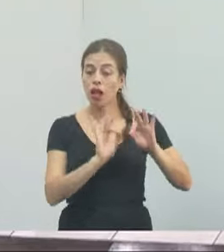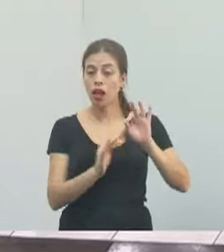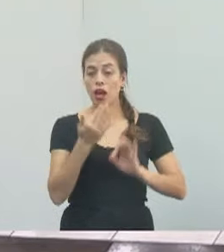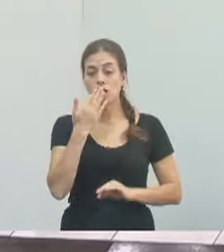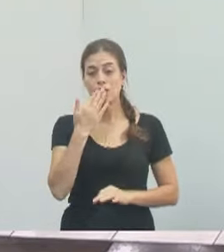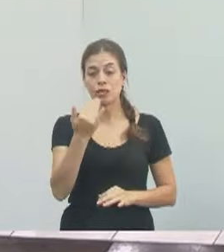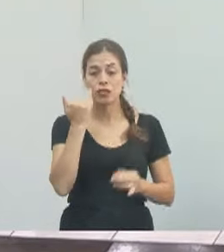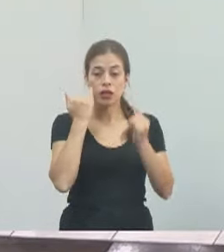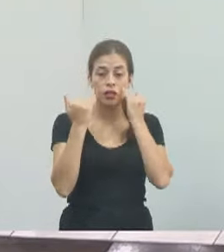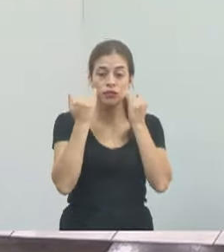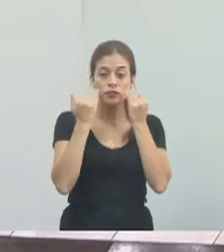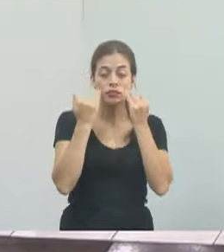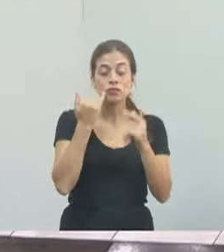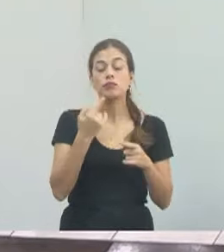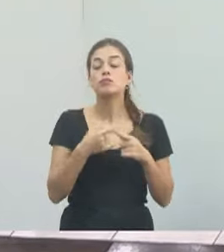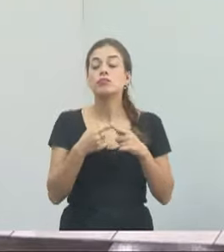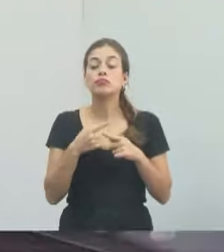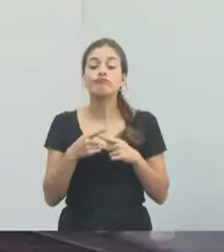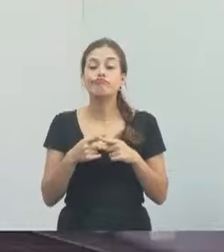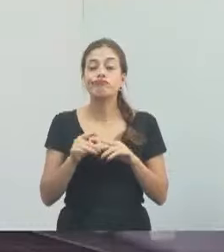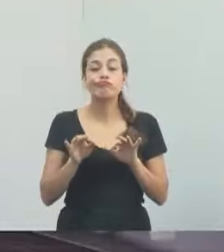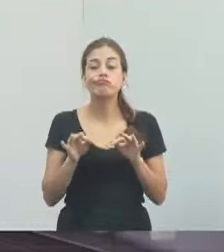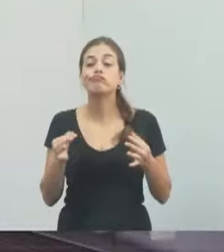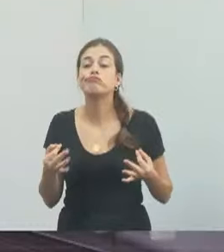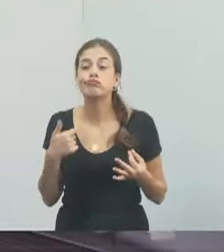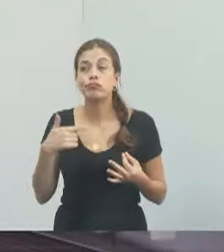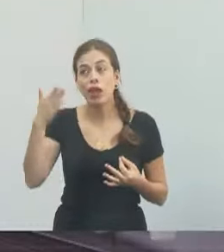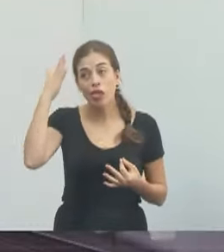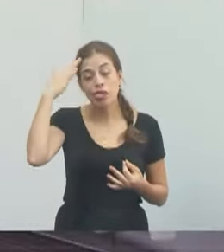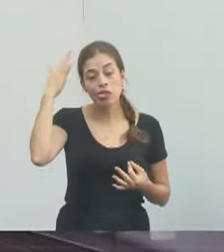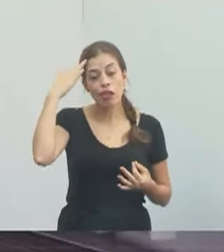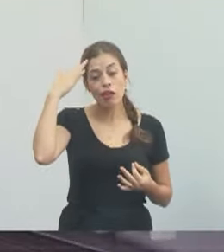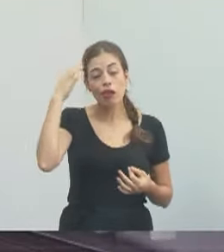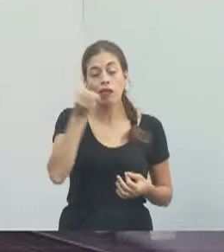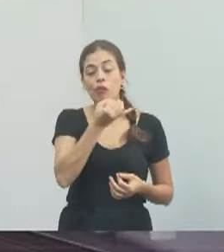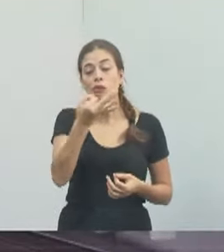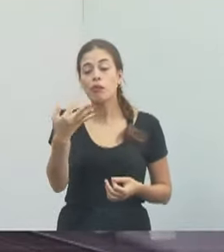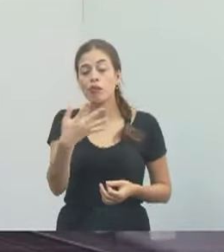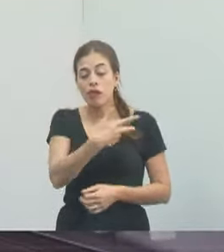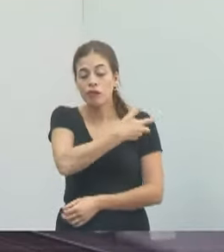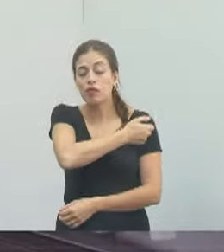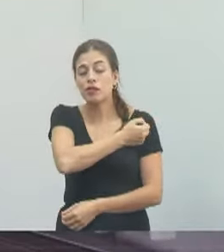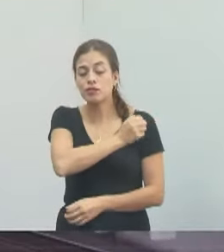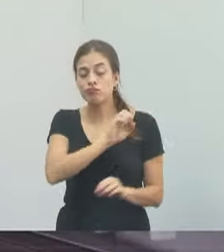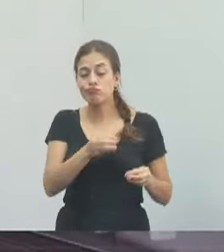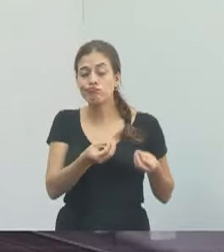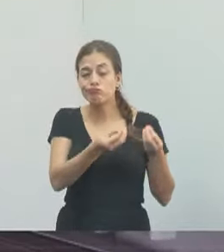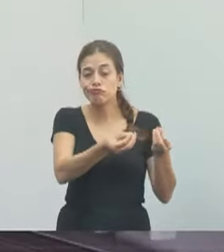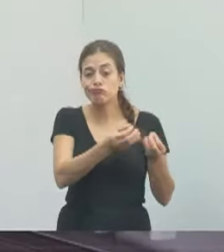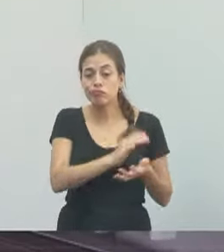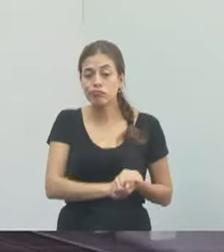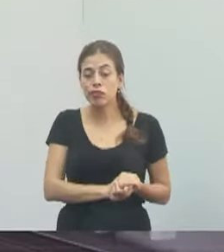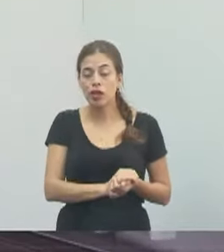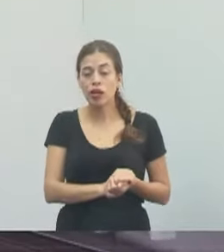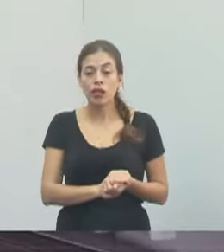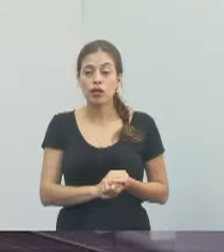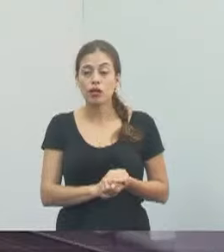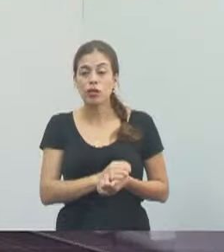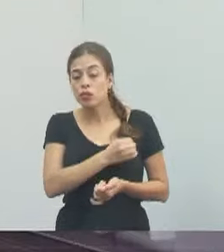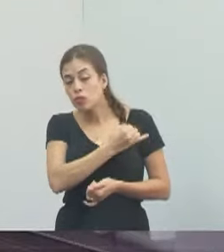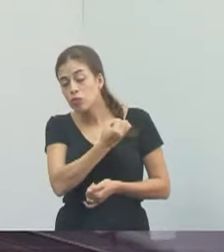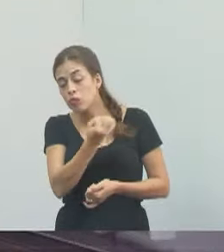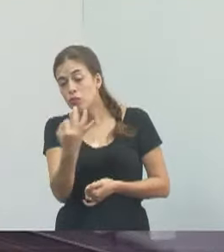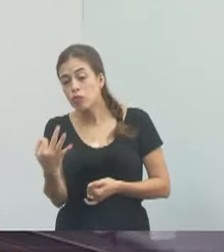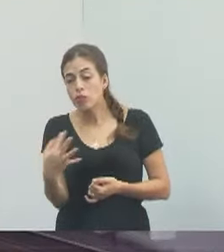informação simplesmente para eu mesma saber quantas vinas foram distribuídas Quantos animais foram